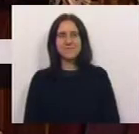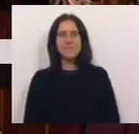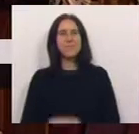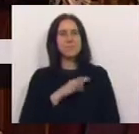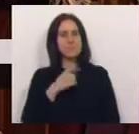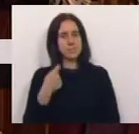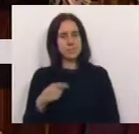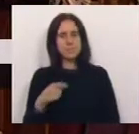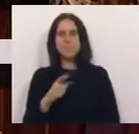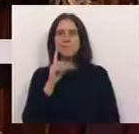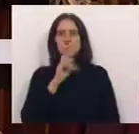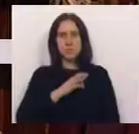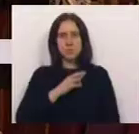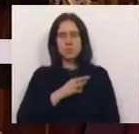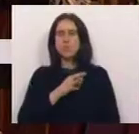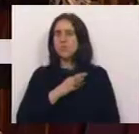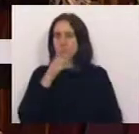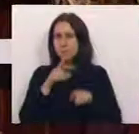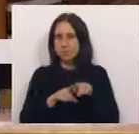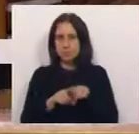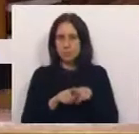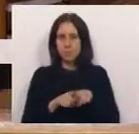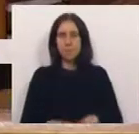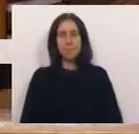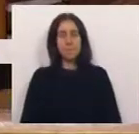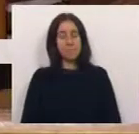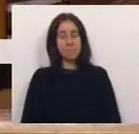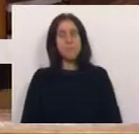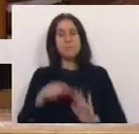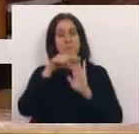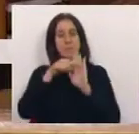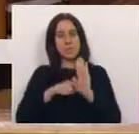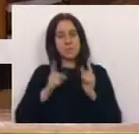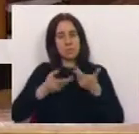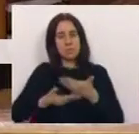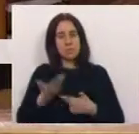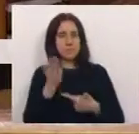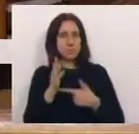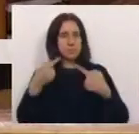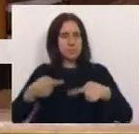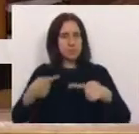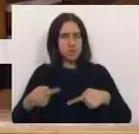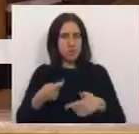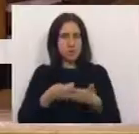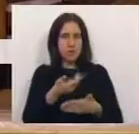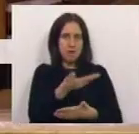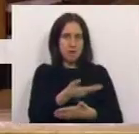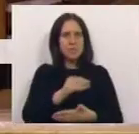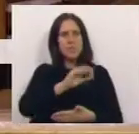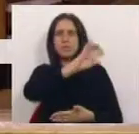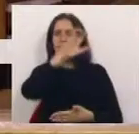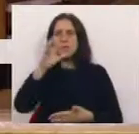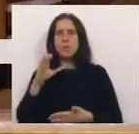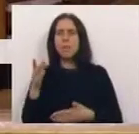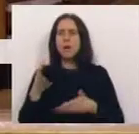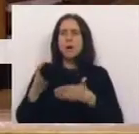Sr. Presidente, senhoras e senhores deputados, a implementação de medidas como a existência de portagens nas regiões que não têm